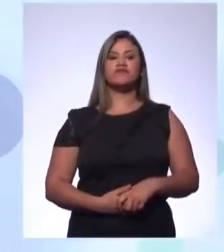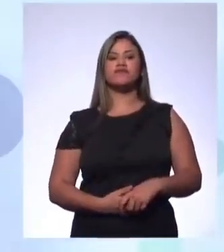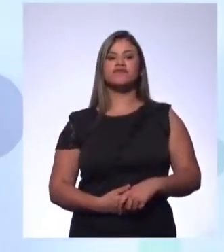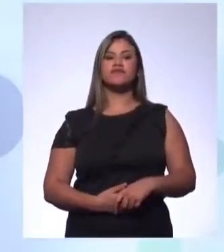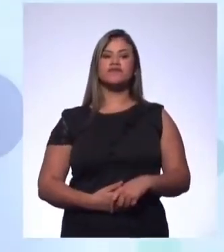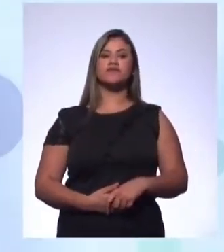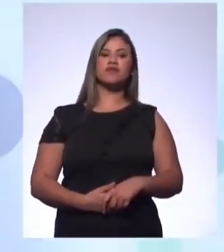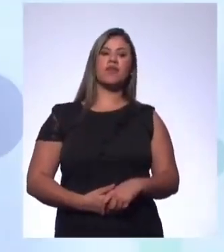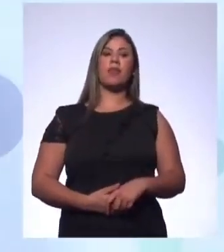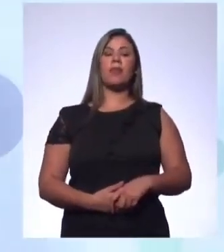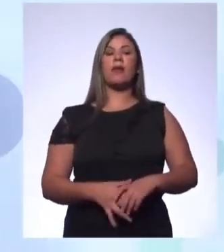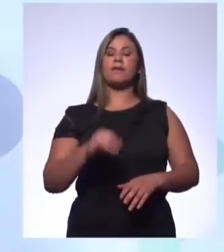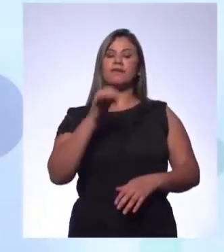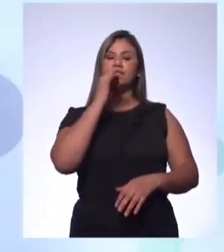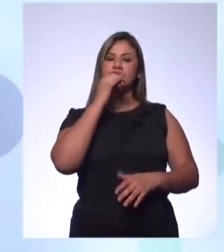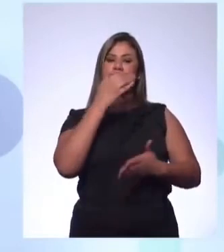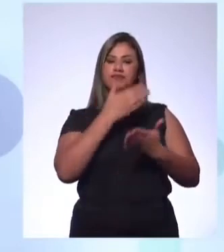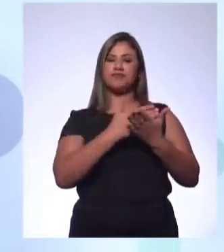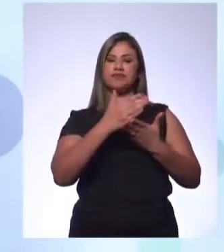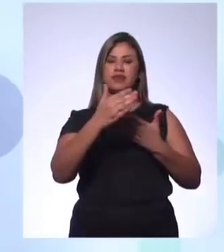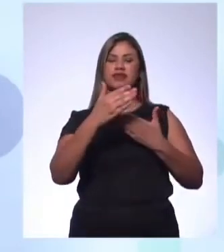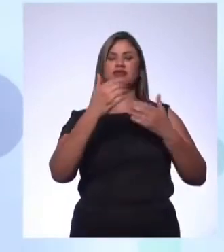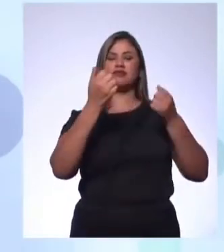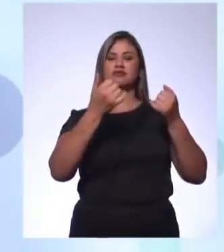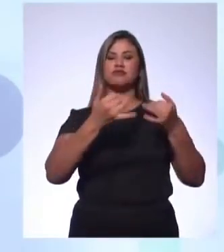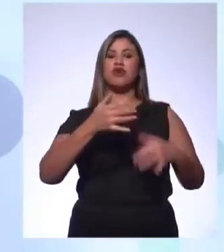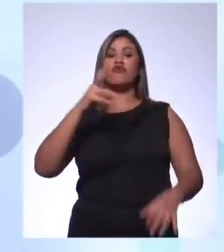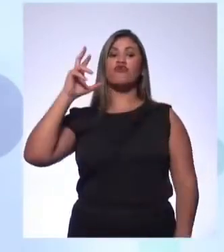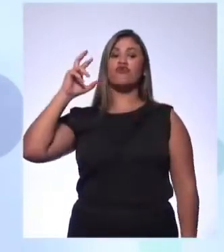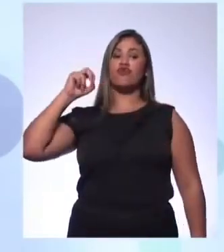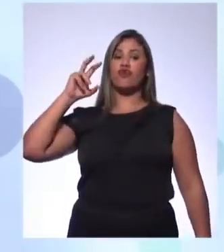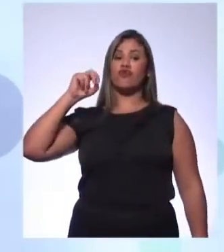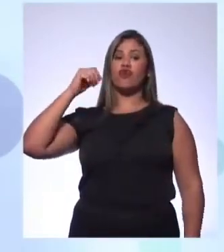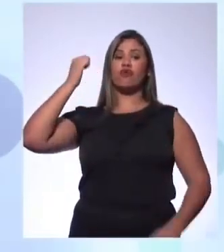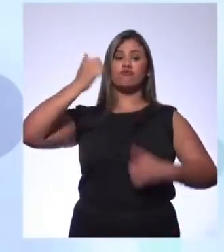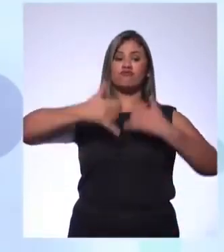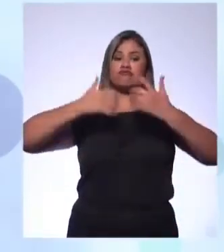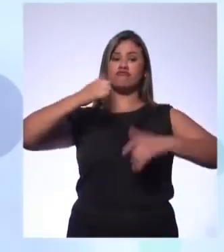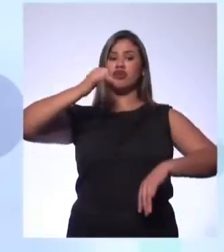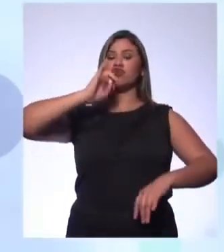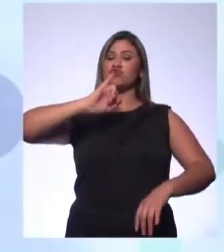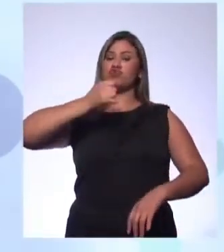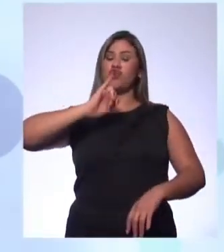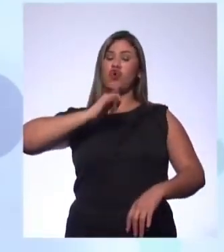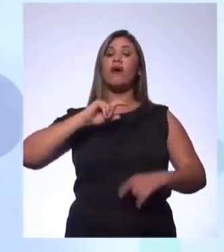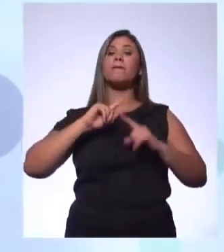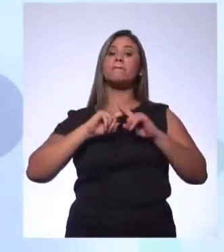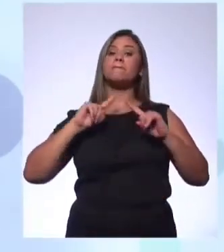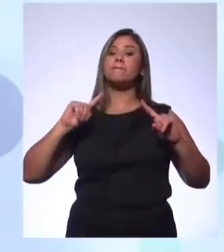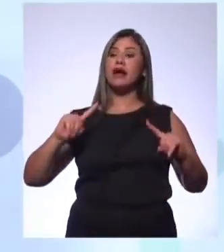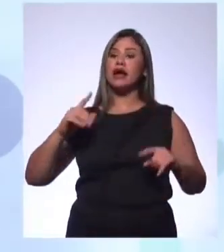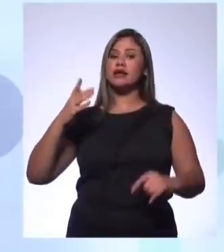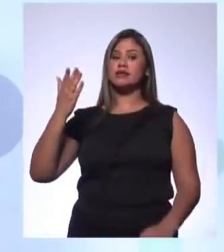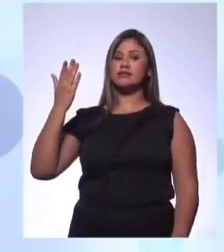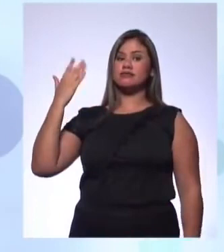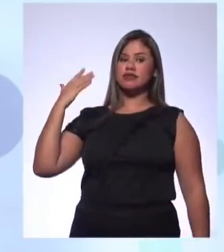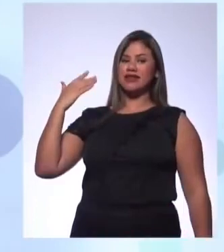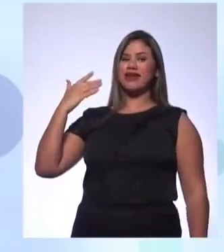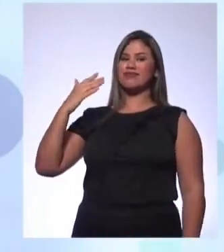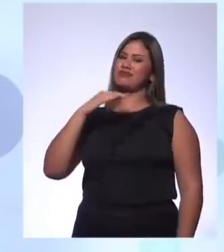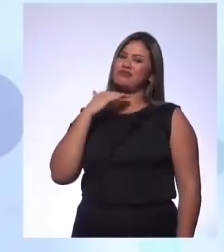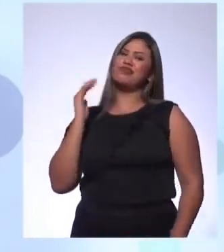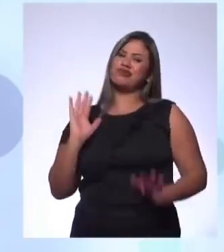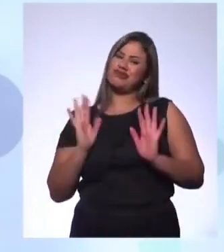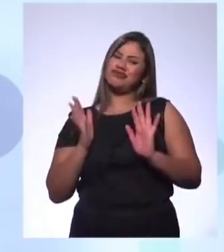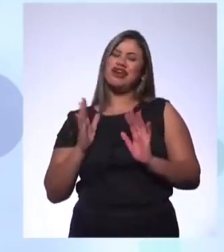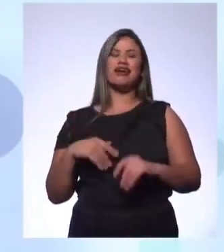que minha avó, ela contava muita história, mas minha avó não era literata. Porque quando minha avó conta uma história, eu contava, né, Deus a tenha, quando minha avó contava